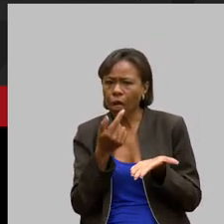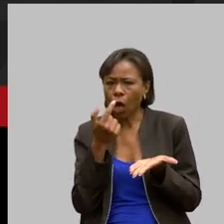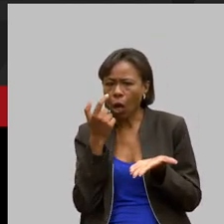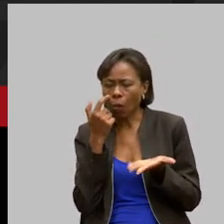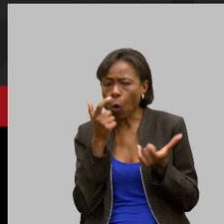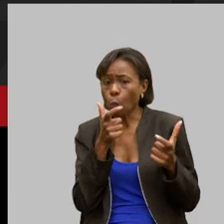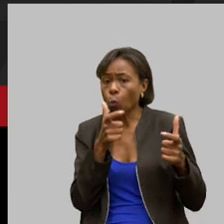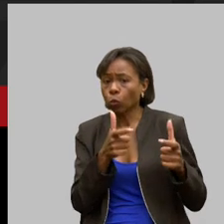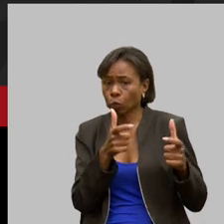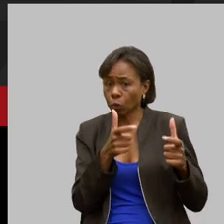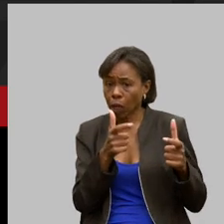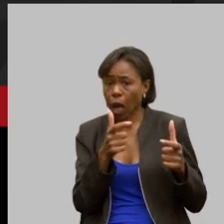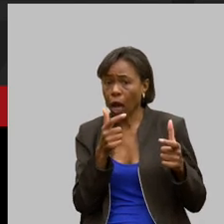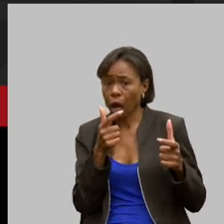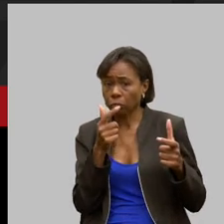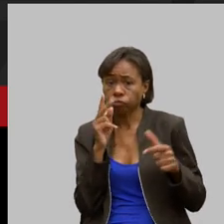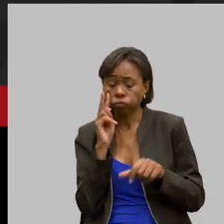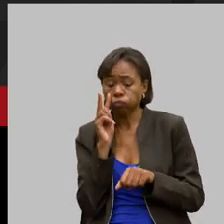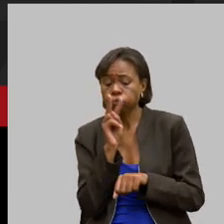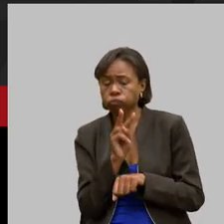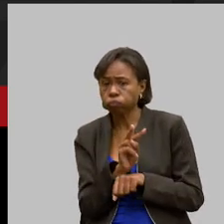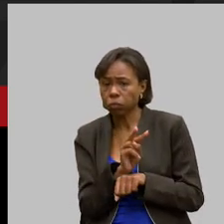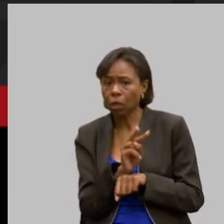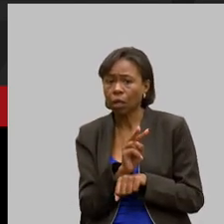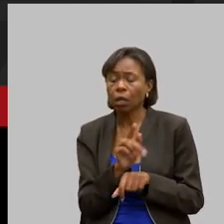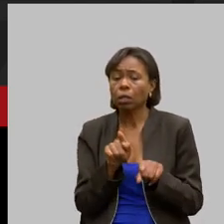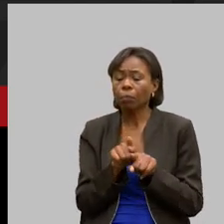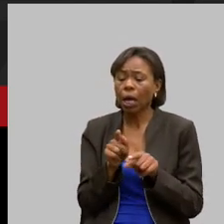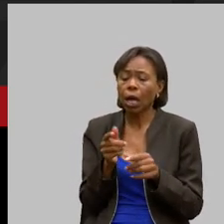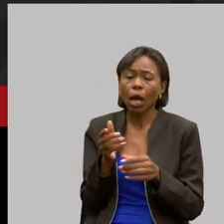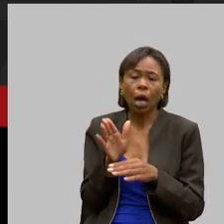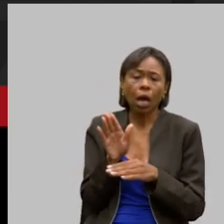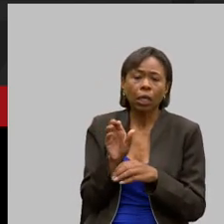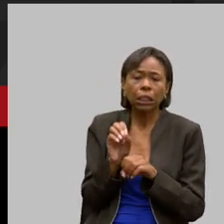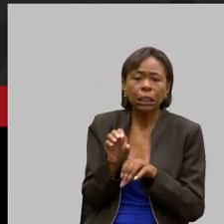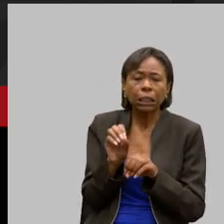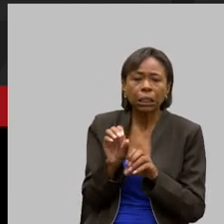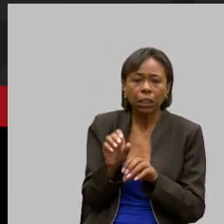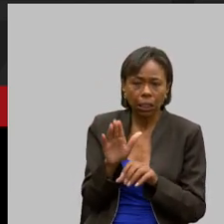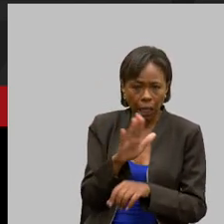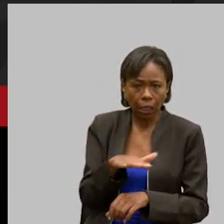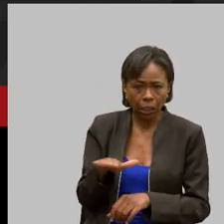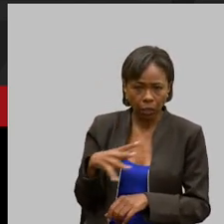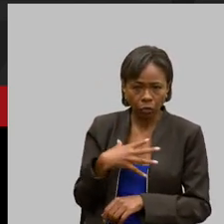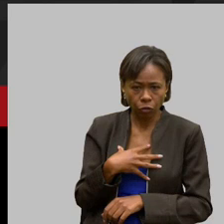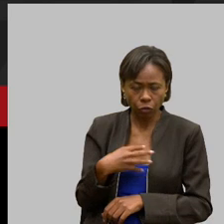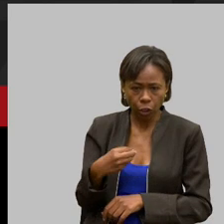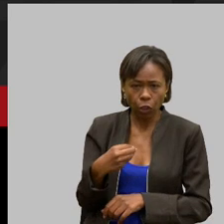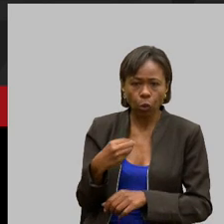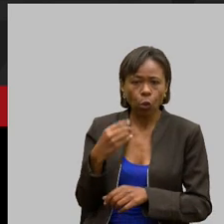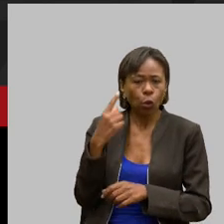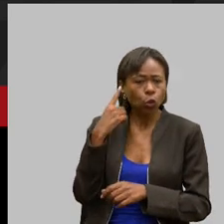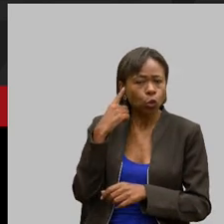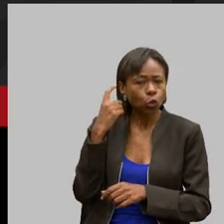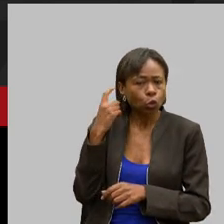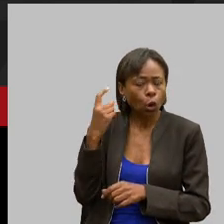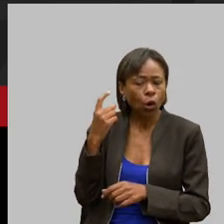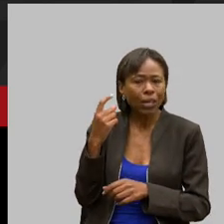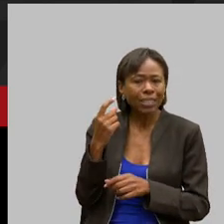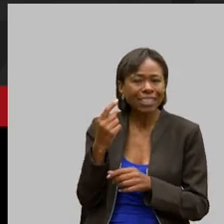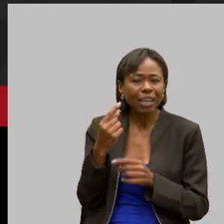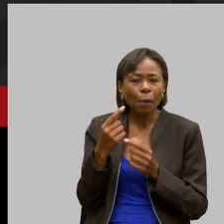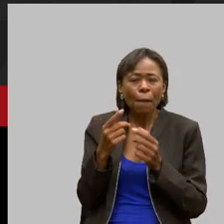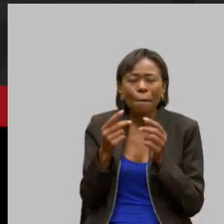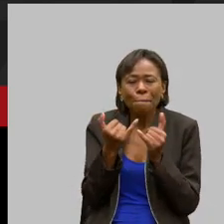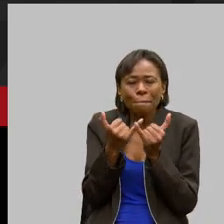eh procura trabalhar sons repetitivos com a criança em casa então para reproduzir mais ou menos o os barulhos que